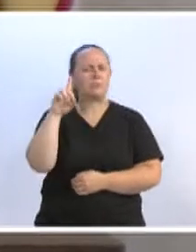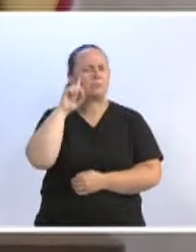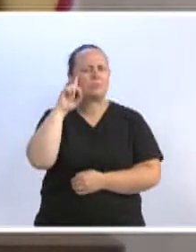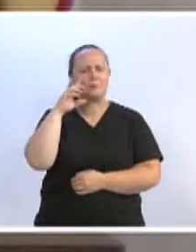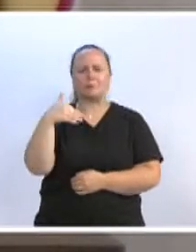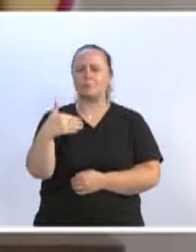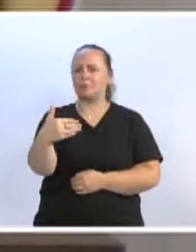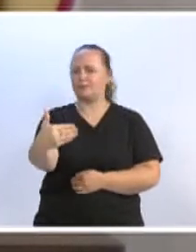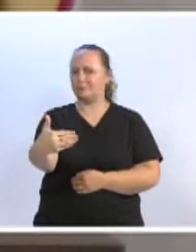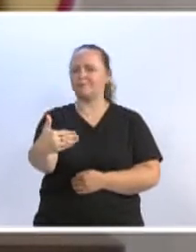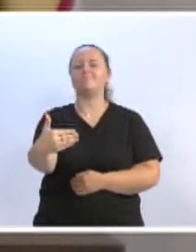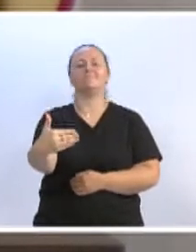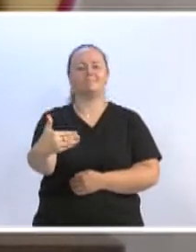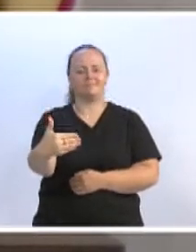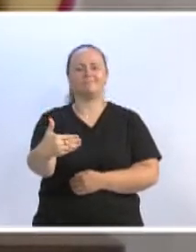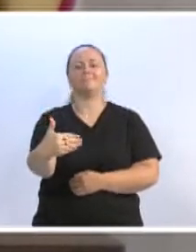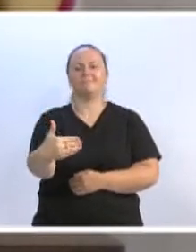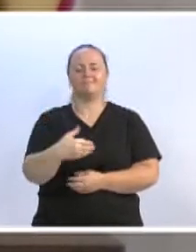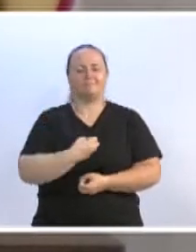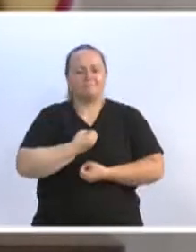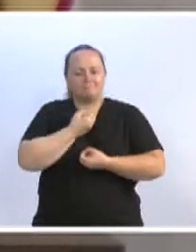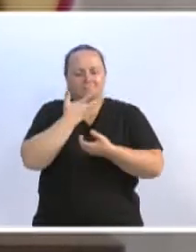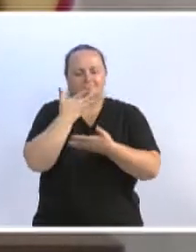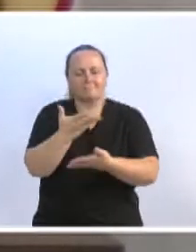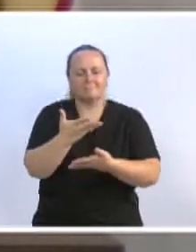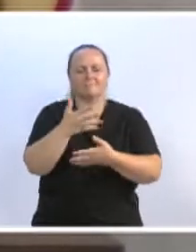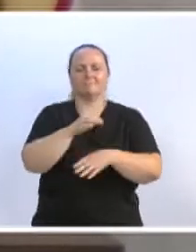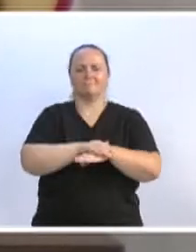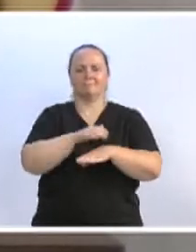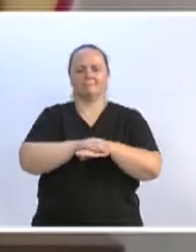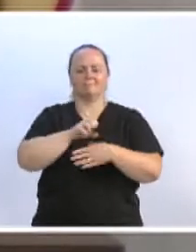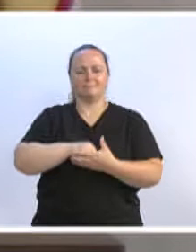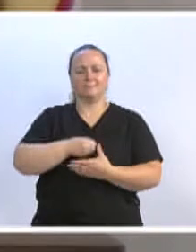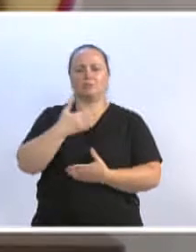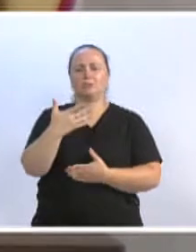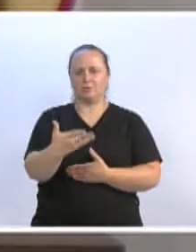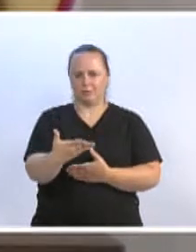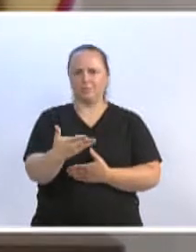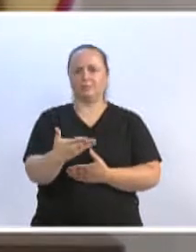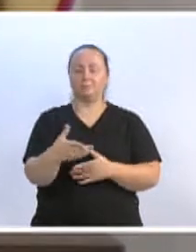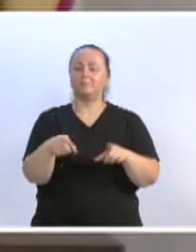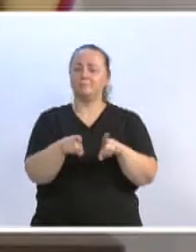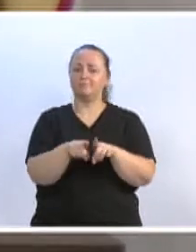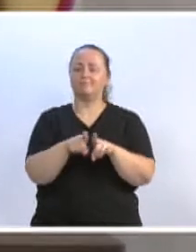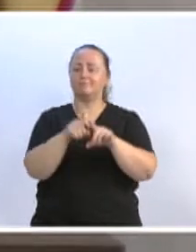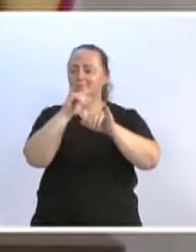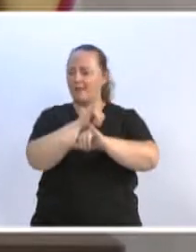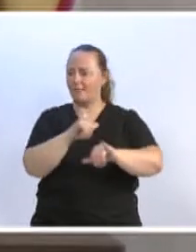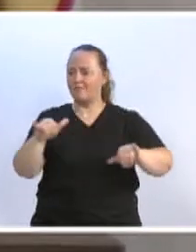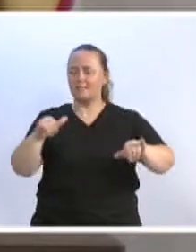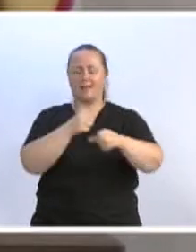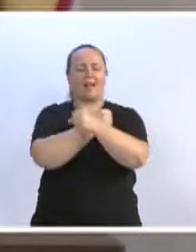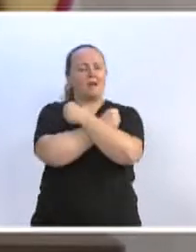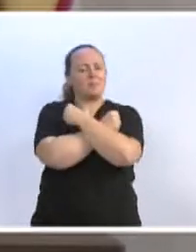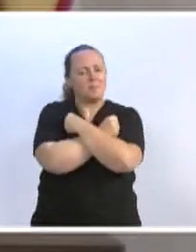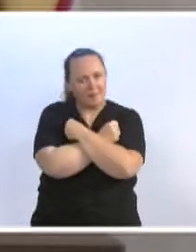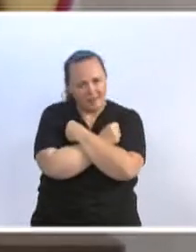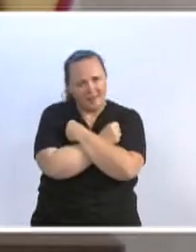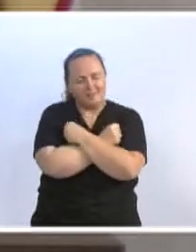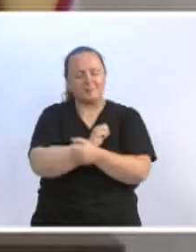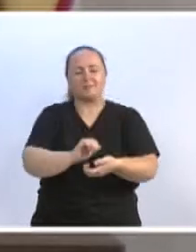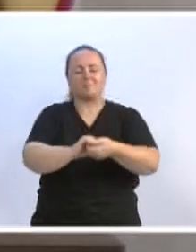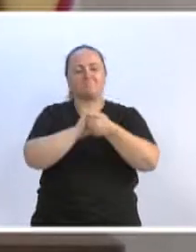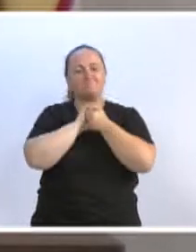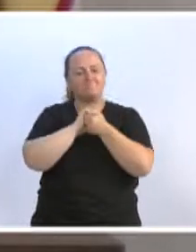dias nas nossas palavras e nas nossas ações. Quero deixar um grande abraço a todos e parabenizá-los